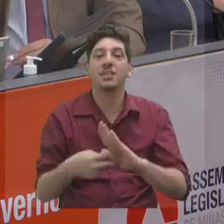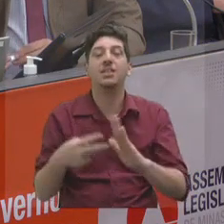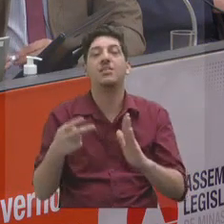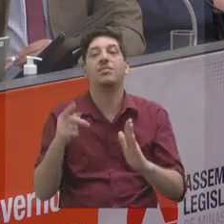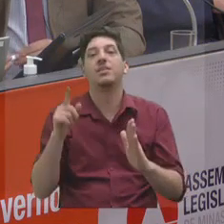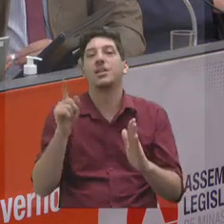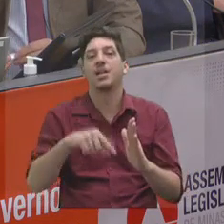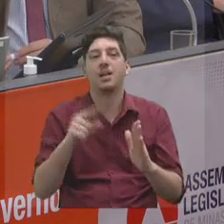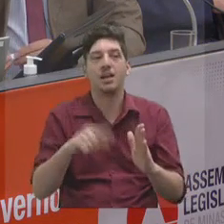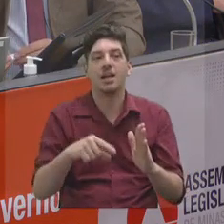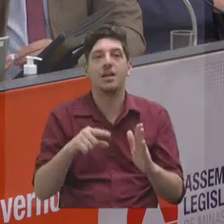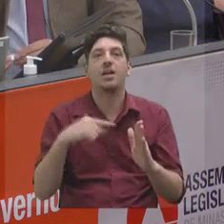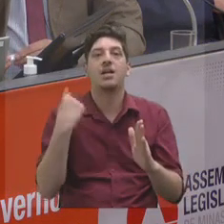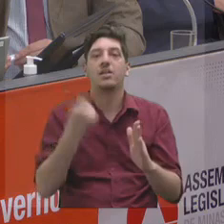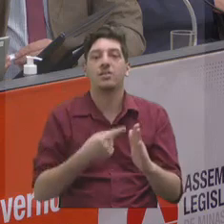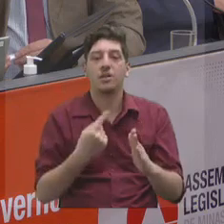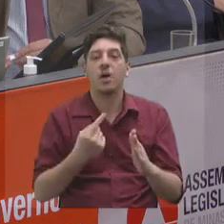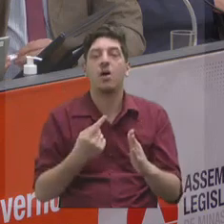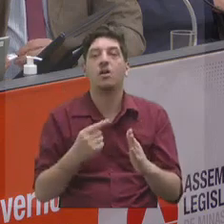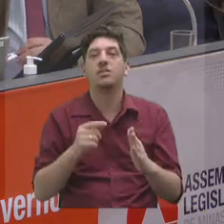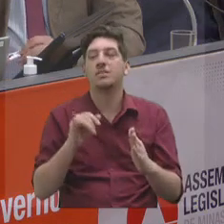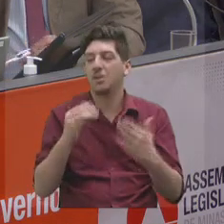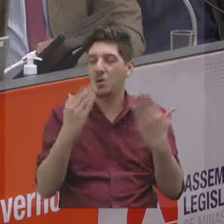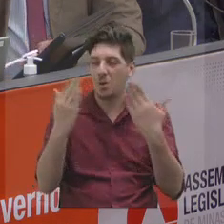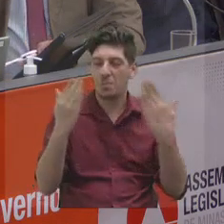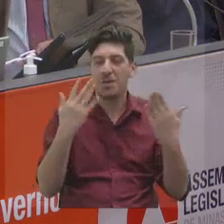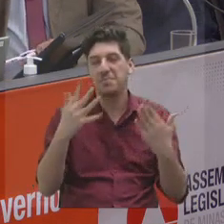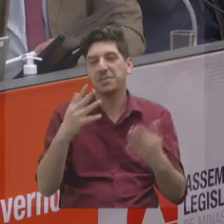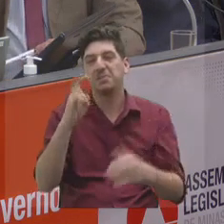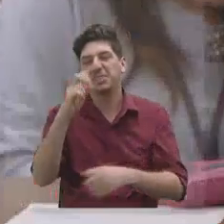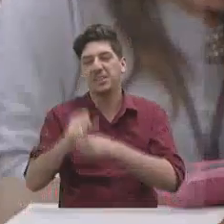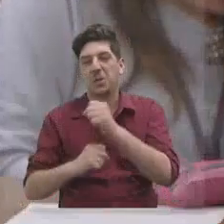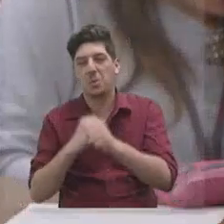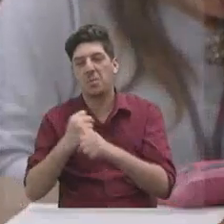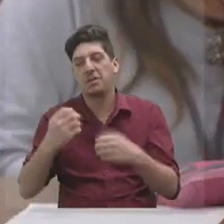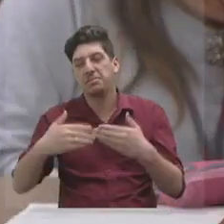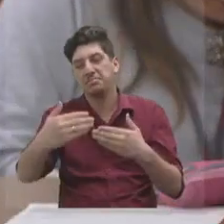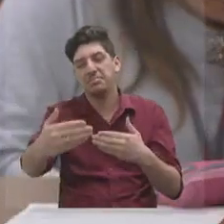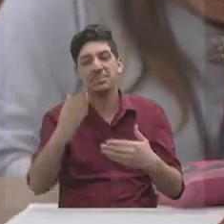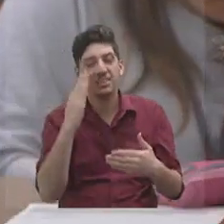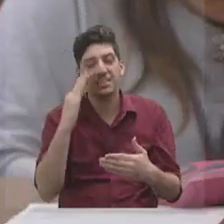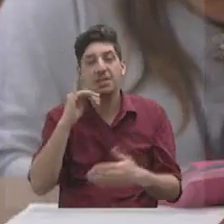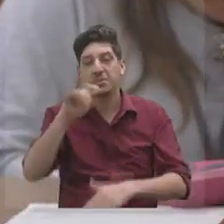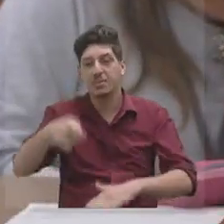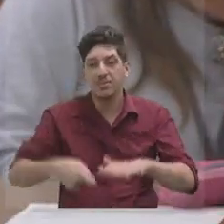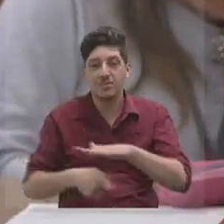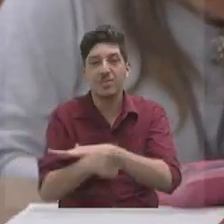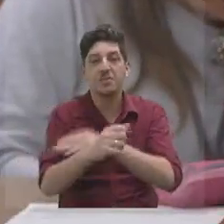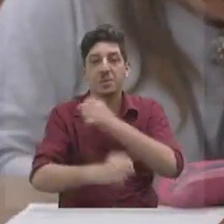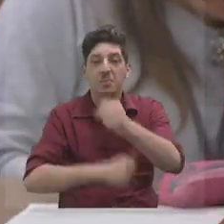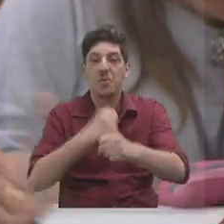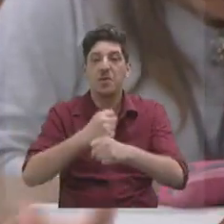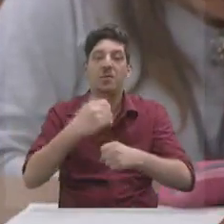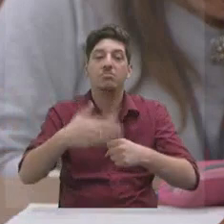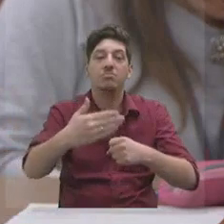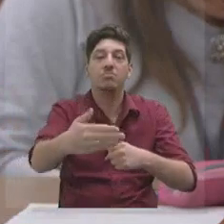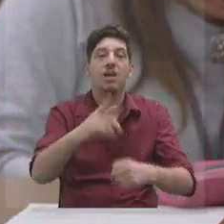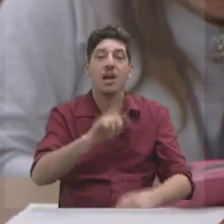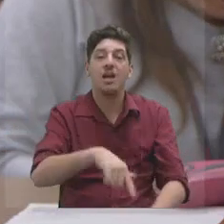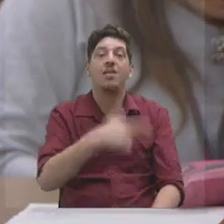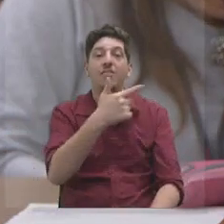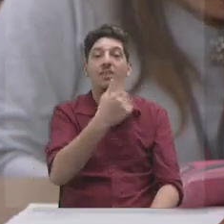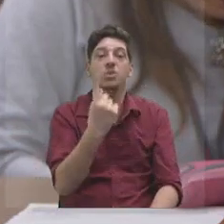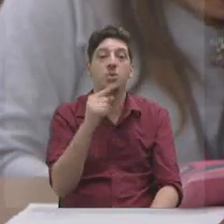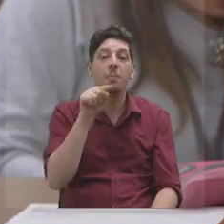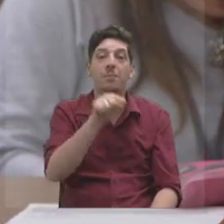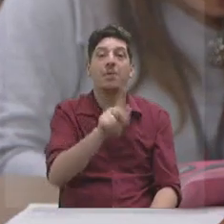se a gente pegar ali o que vai ser feito nos primeiros 5 anos né é o volume de vez em que a gente tem aqui anual para fazer para 21.000 km de rodovia Então